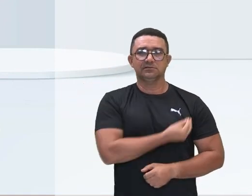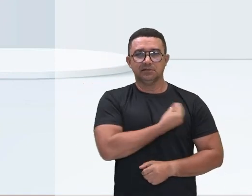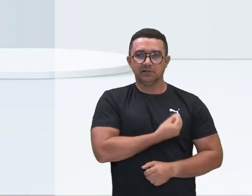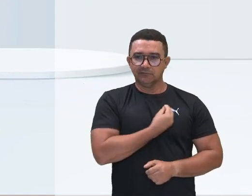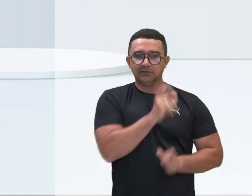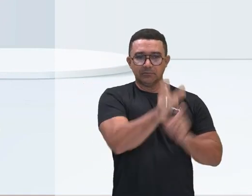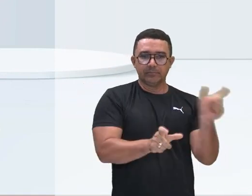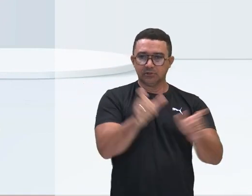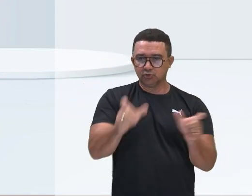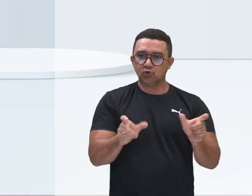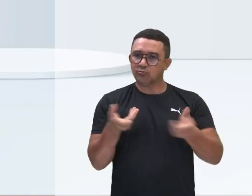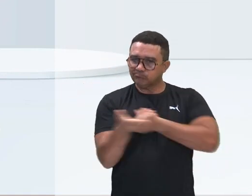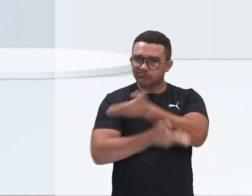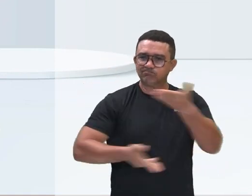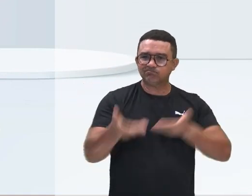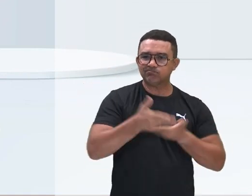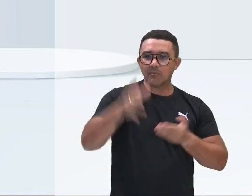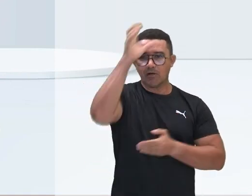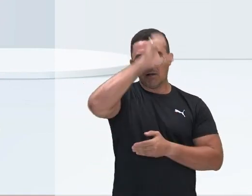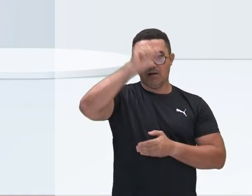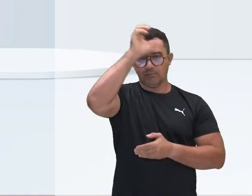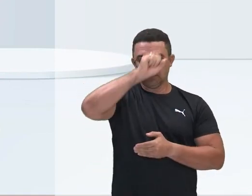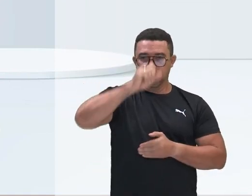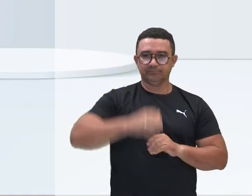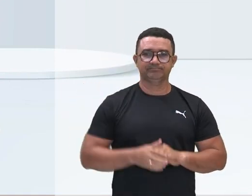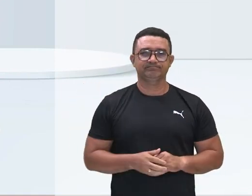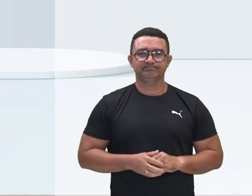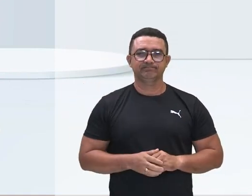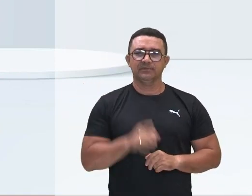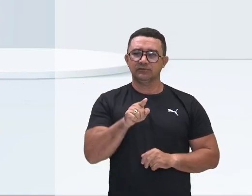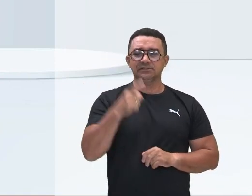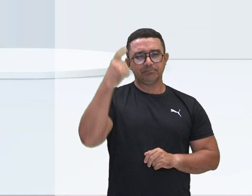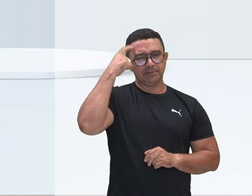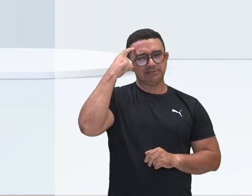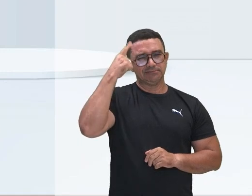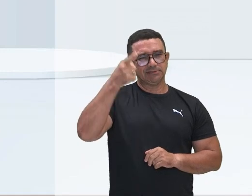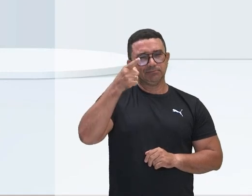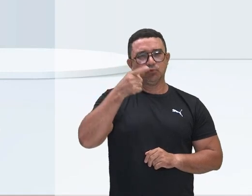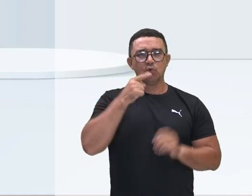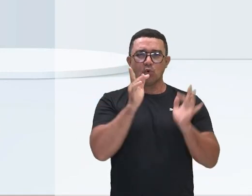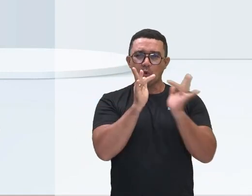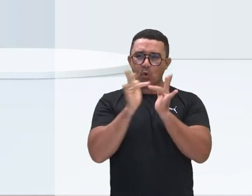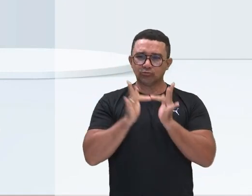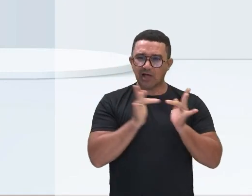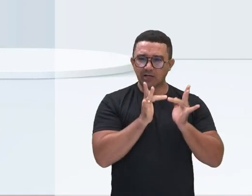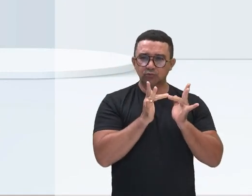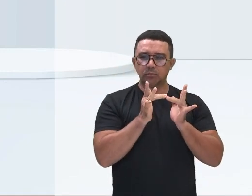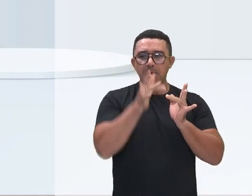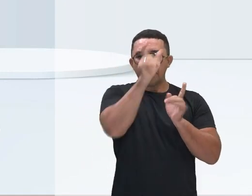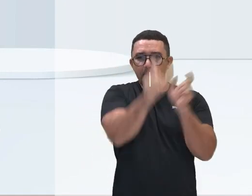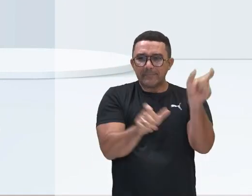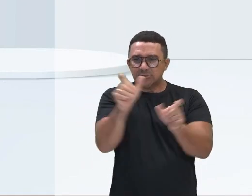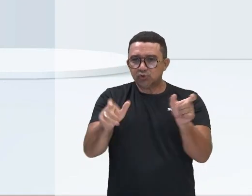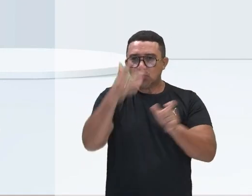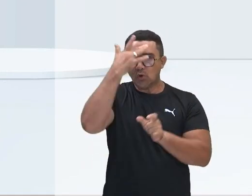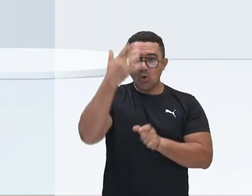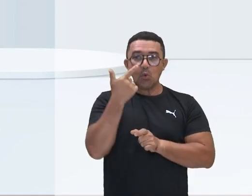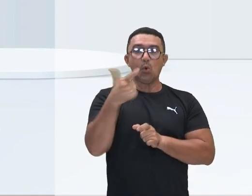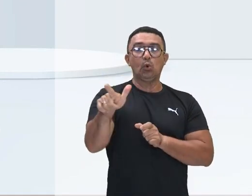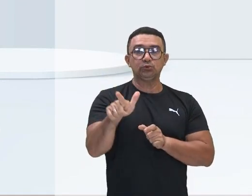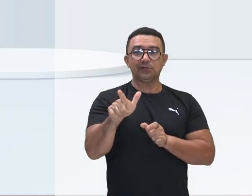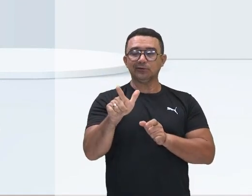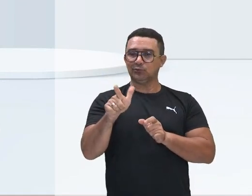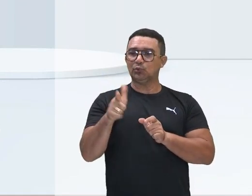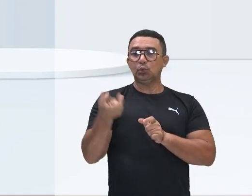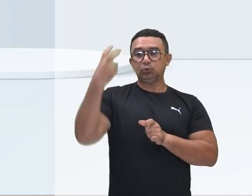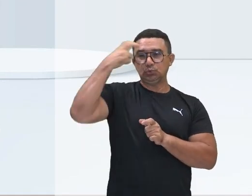outros. Você imagina se você tem contato com uma pessoa de uma outra cultura que tem costumes diferentes do seu e você